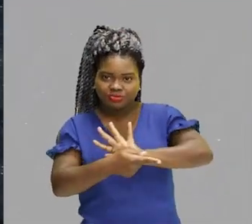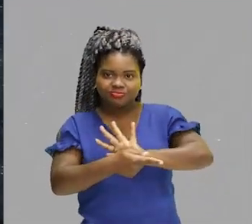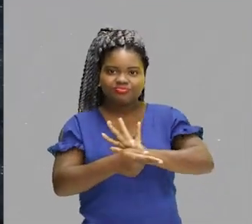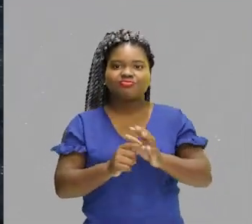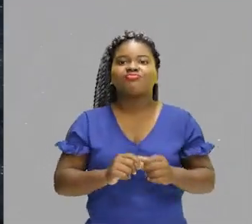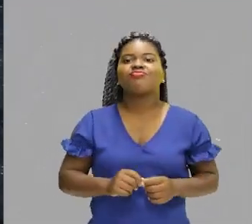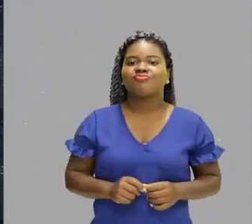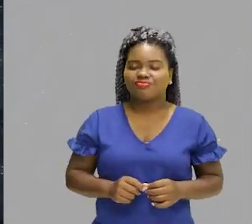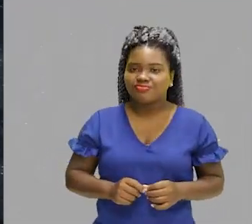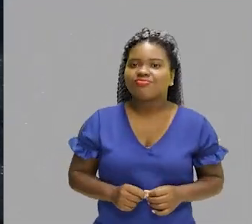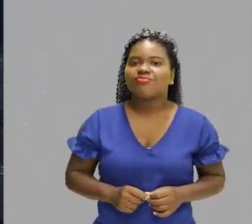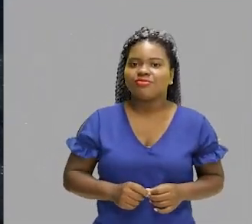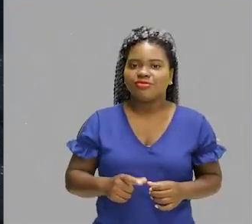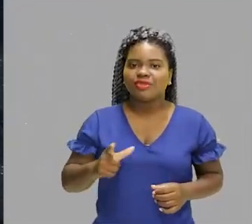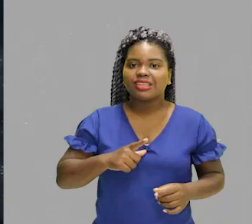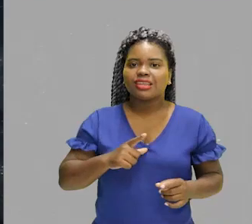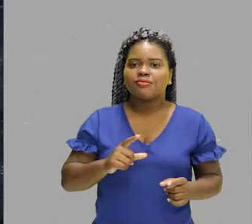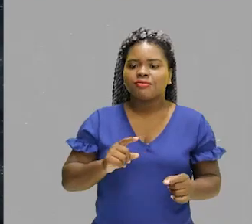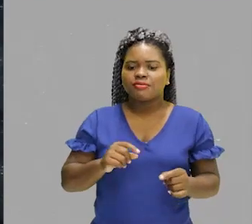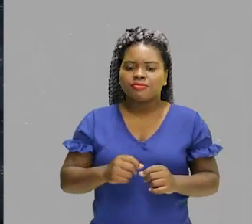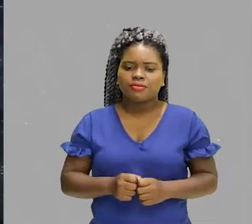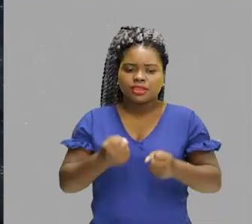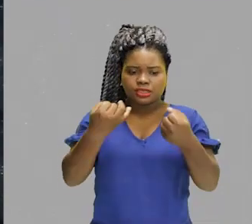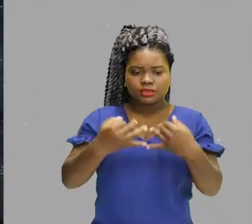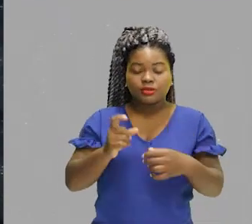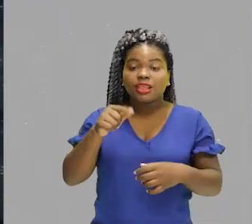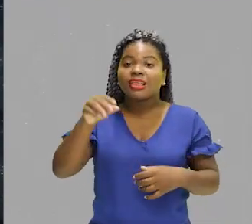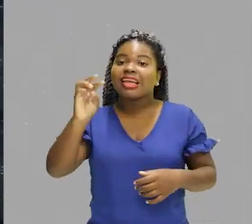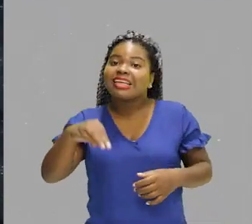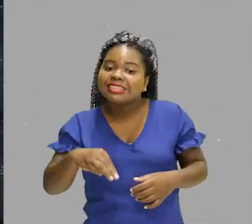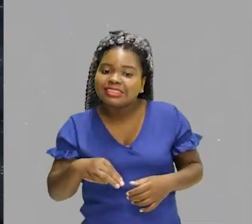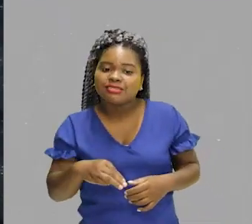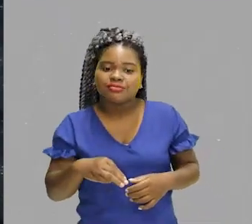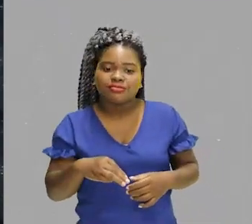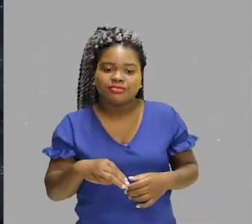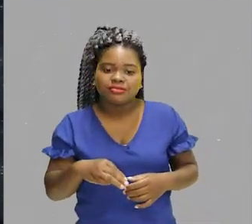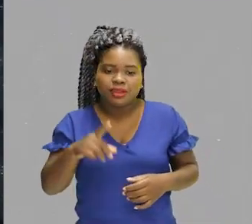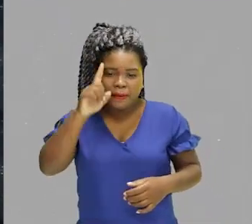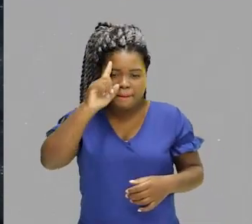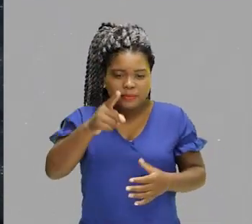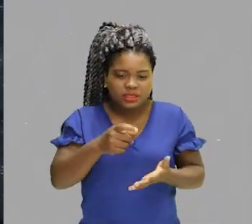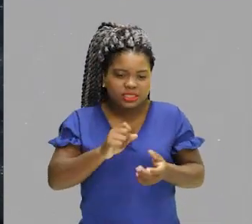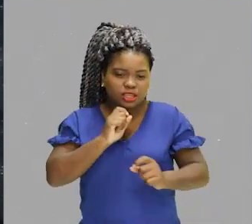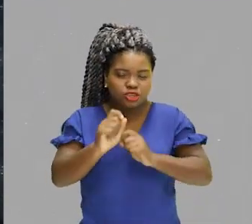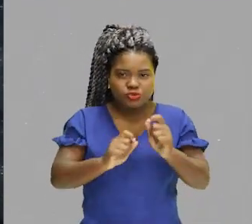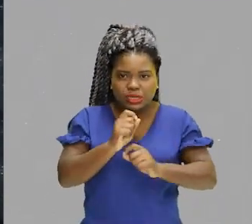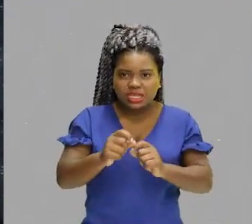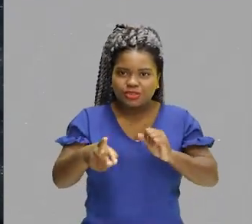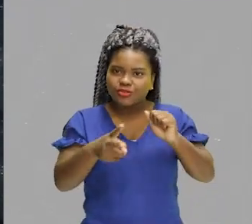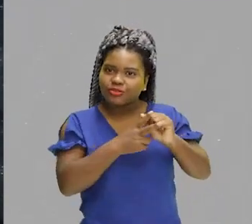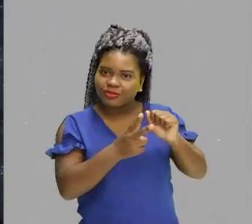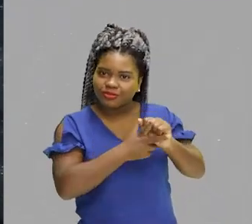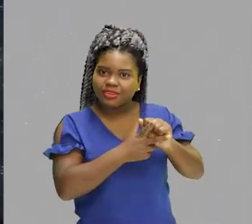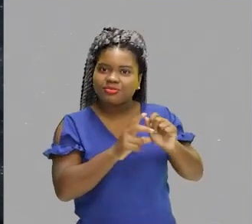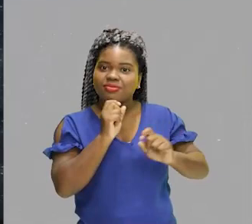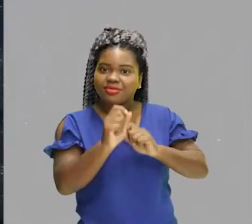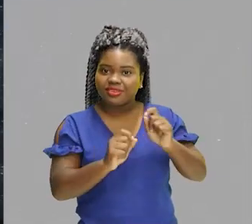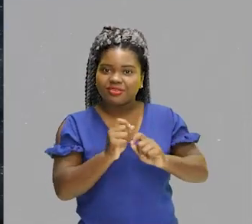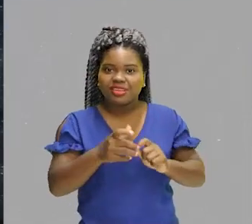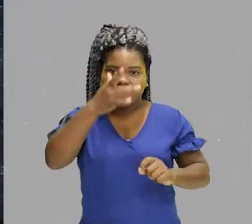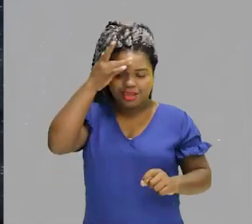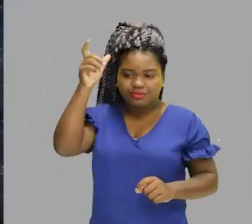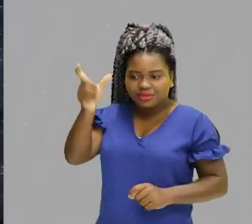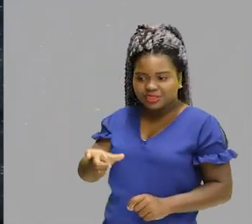quem executa a ação é uma terceira pessoa do singular, a criança, e que ela ocorre no